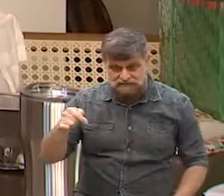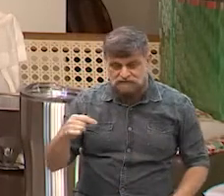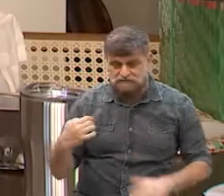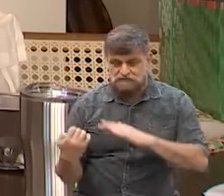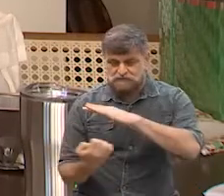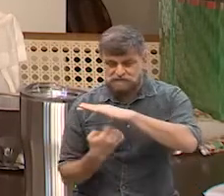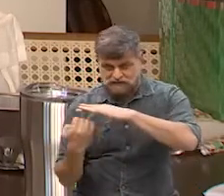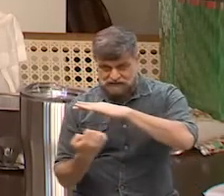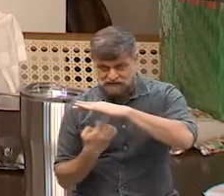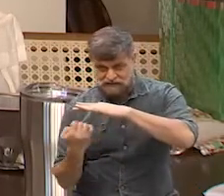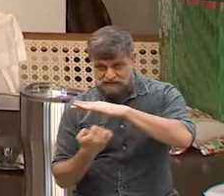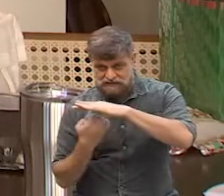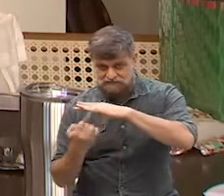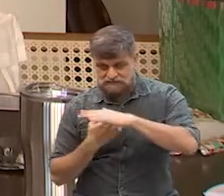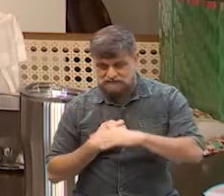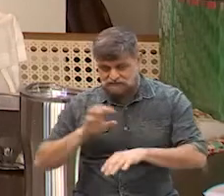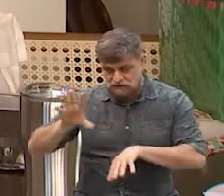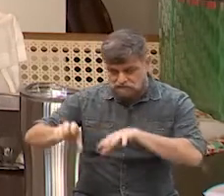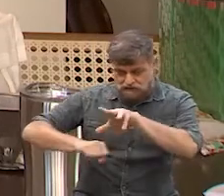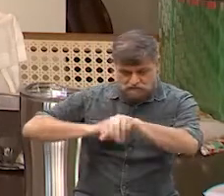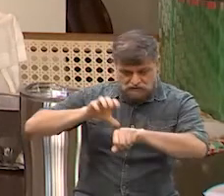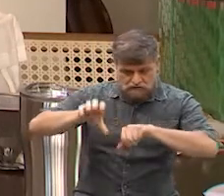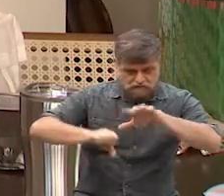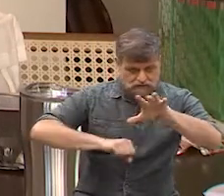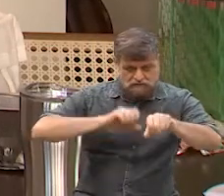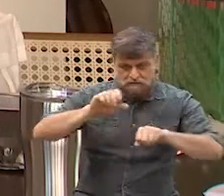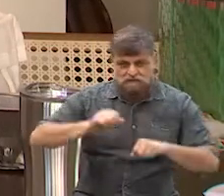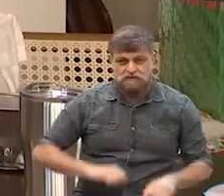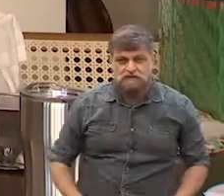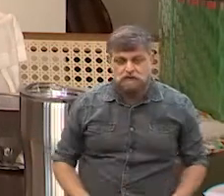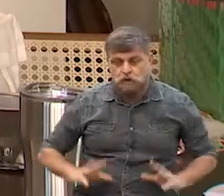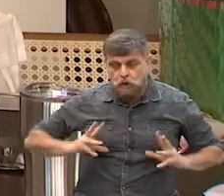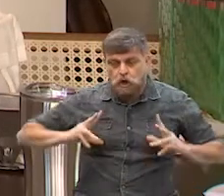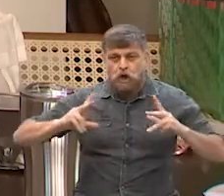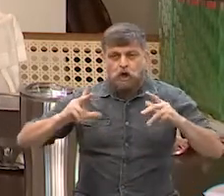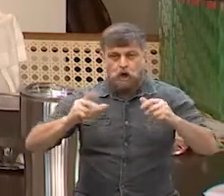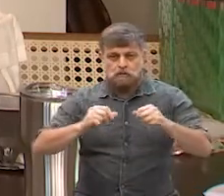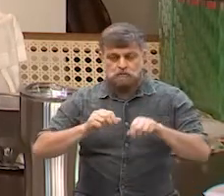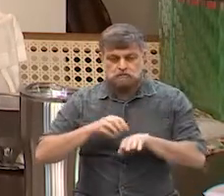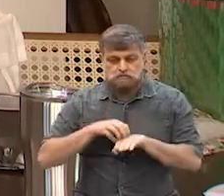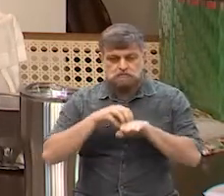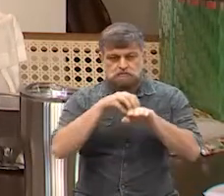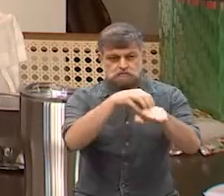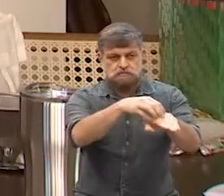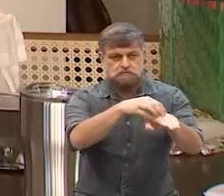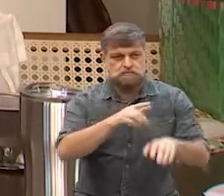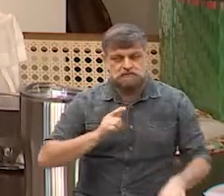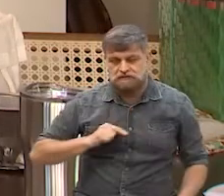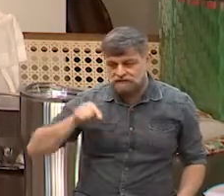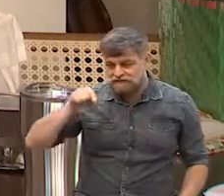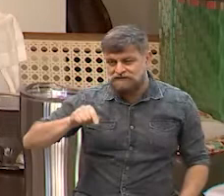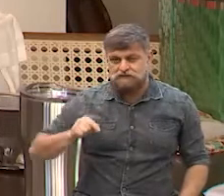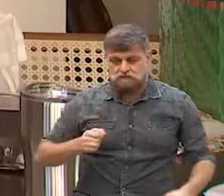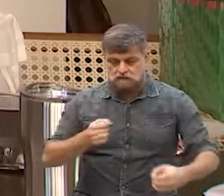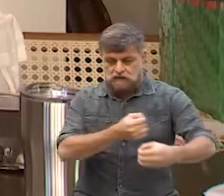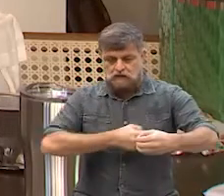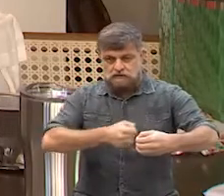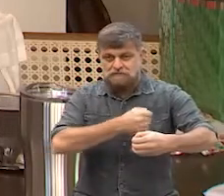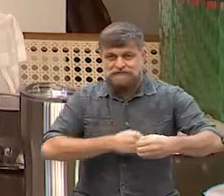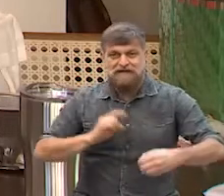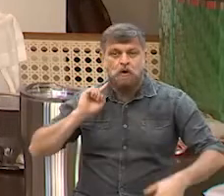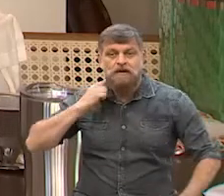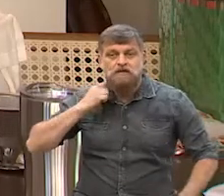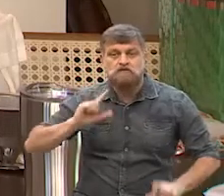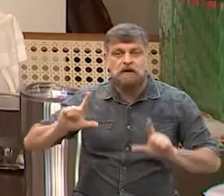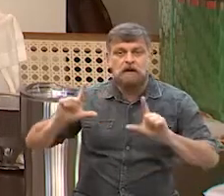que está vindo coletar para nós, ela leva tudo isso. Aquele lixinho da sua cozinha vai sumir. E aí, o